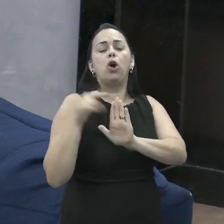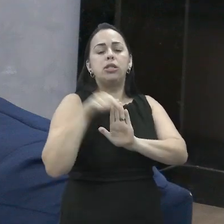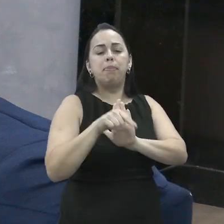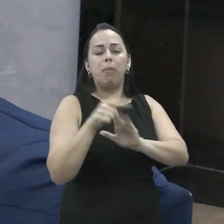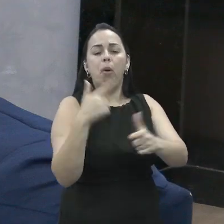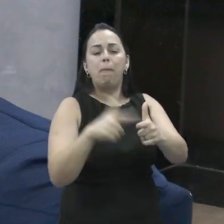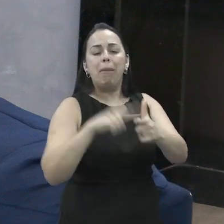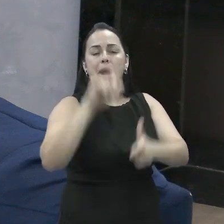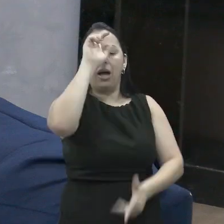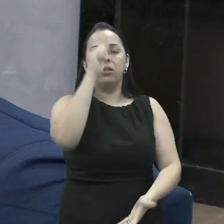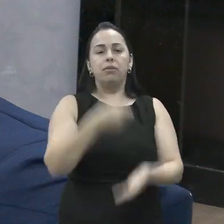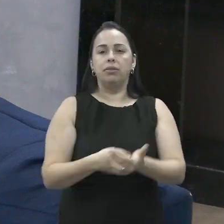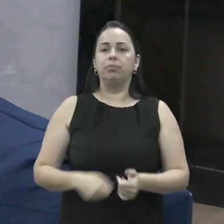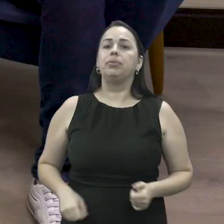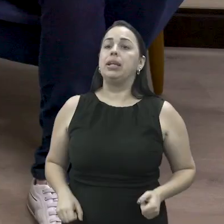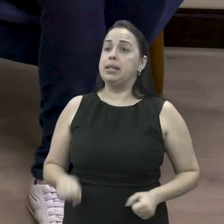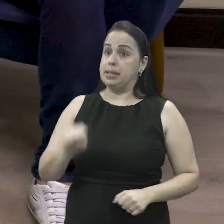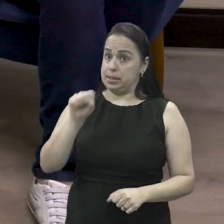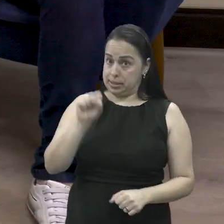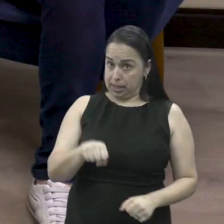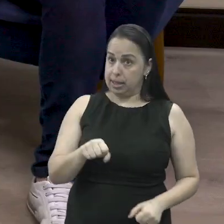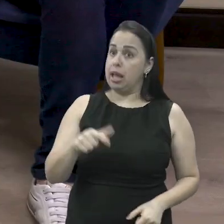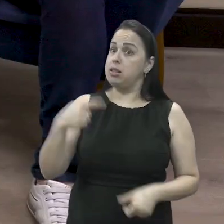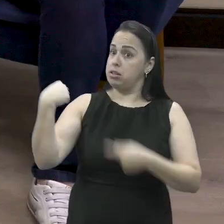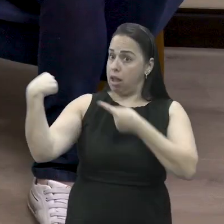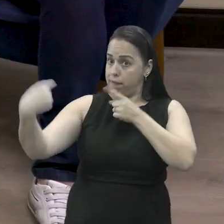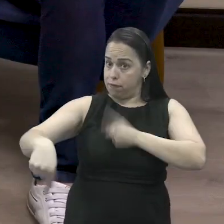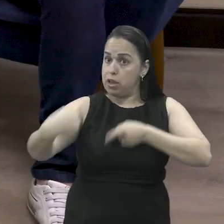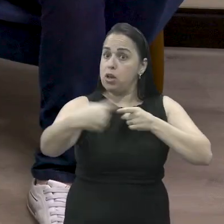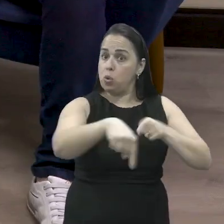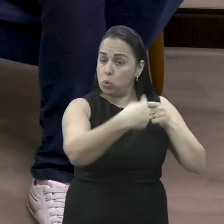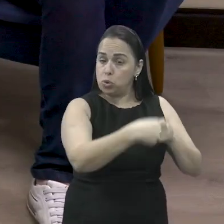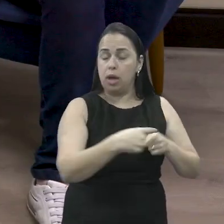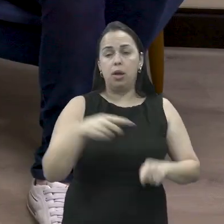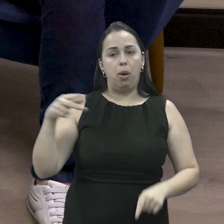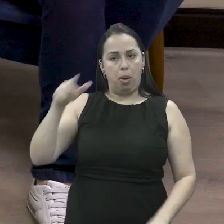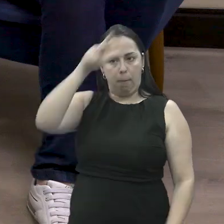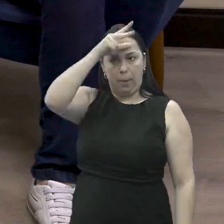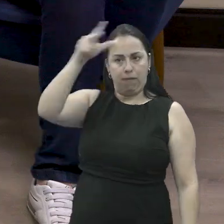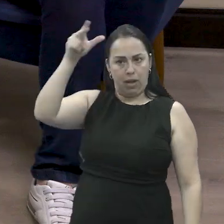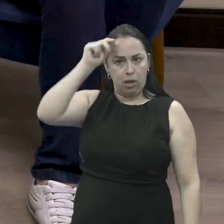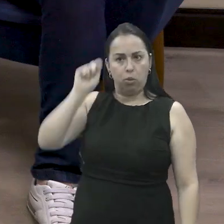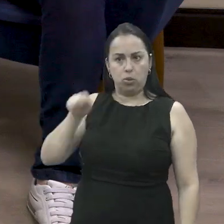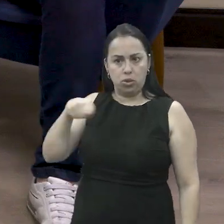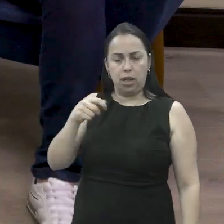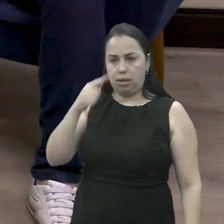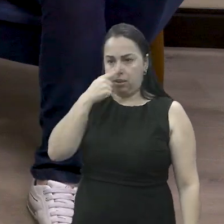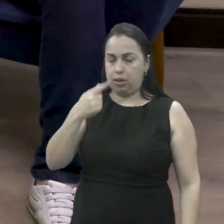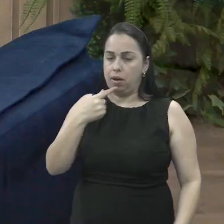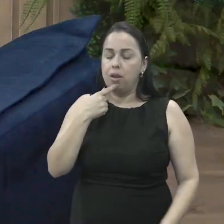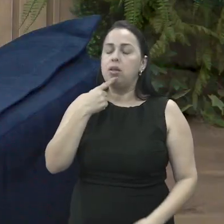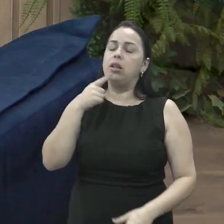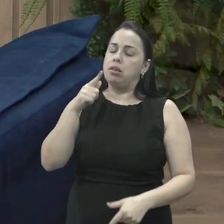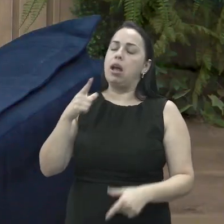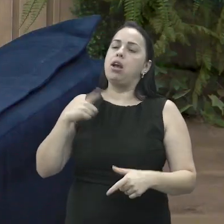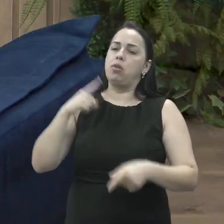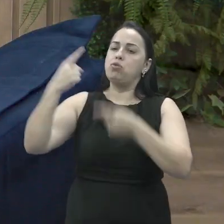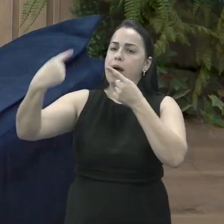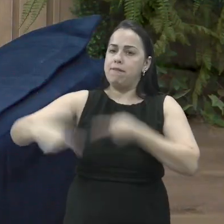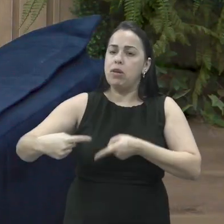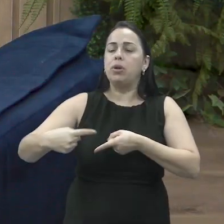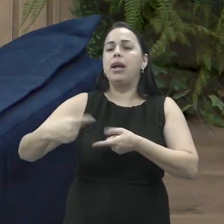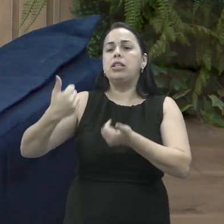suas propostas para resolver esses problemas? Sim, ficaram vários desafios, Muitos desafios aí o prefeito Anderson, transporte